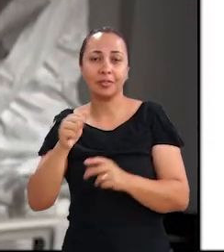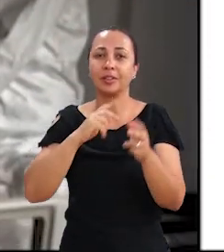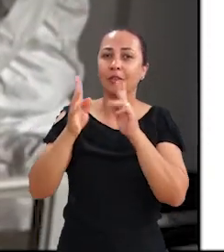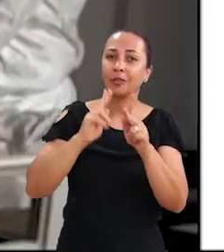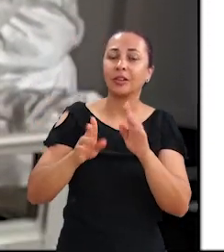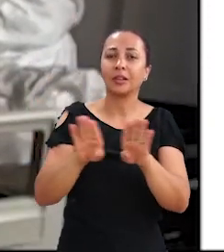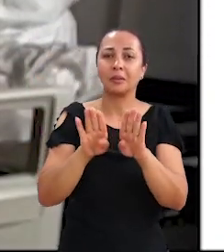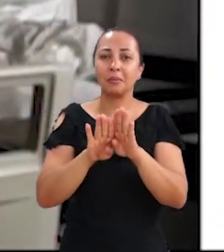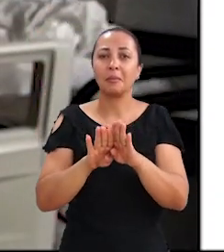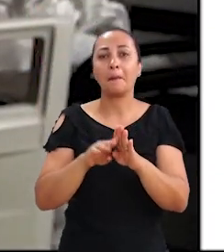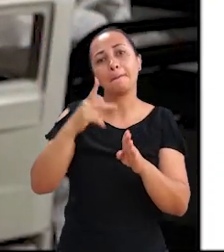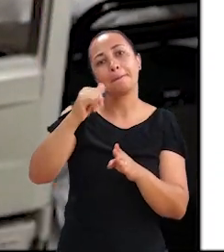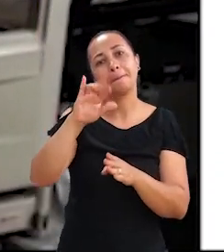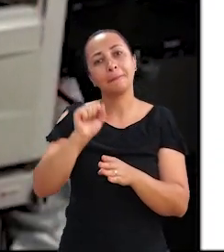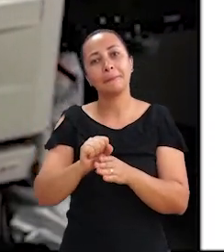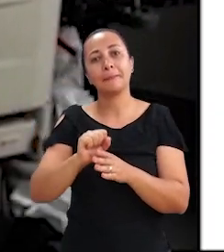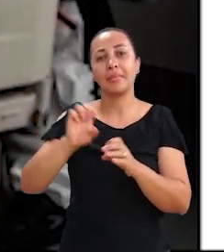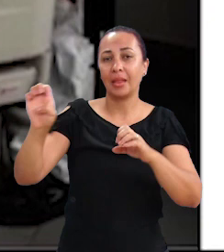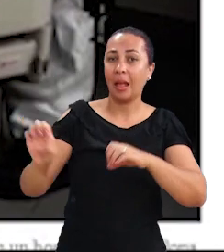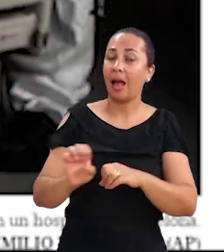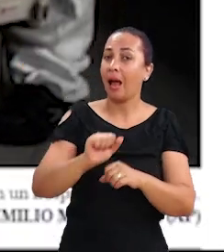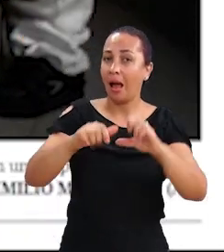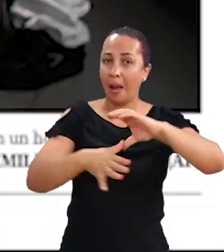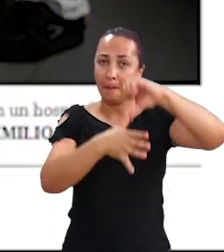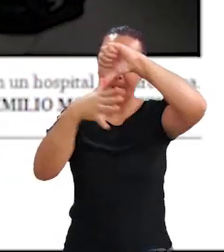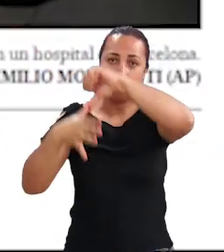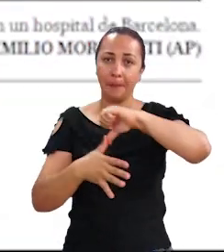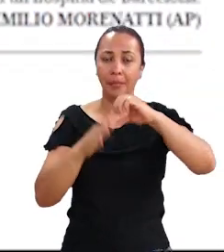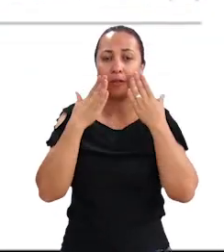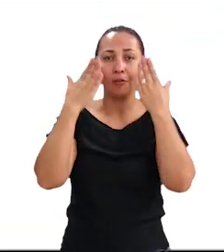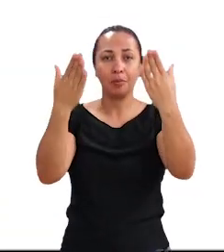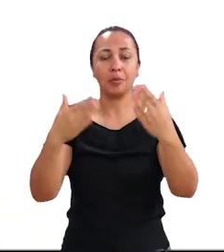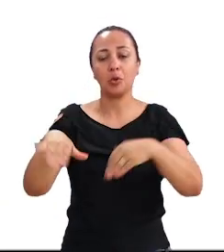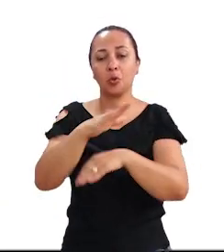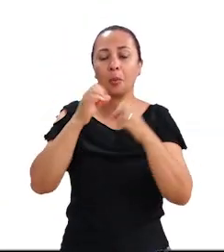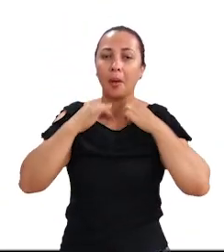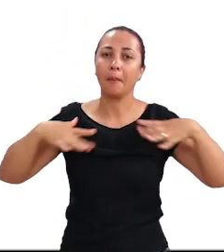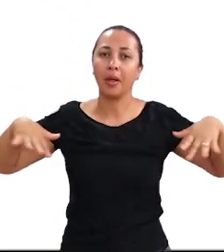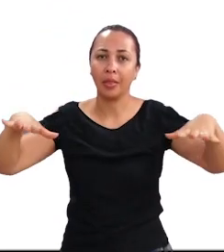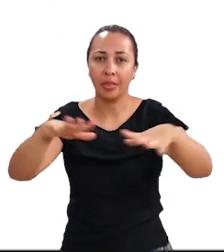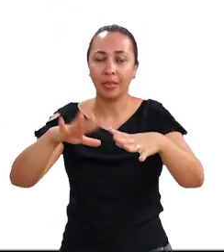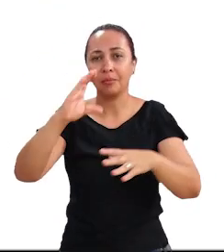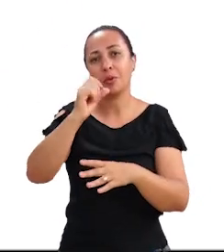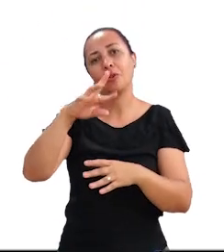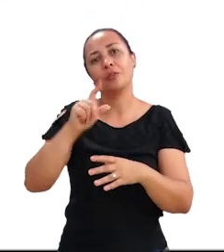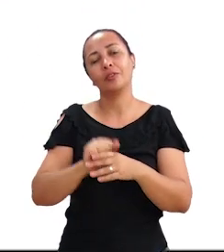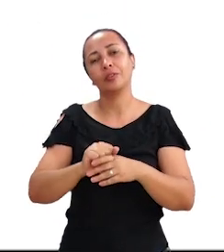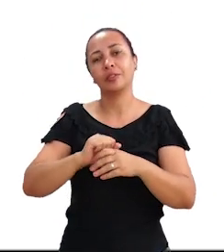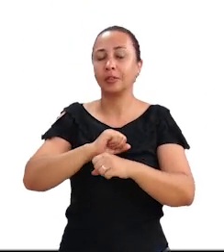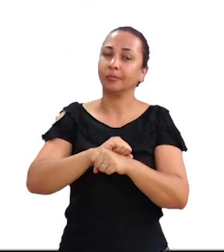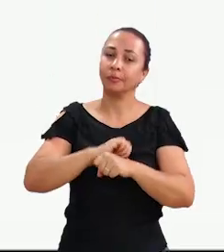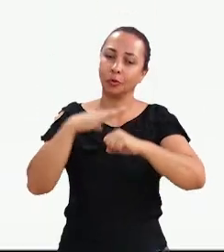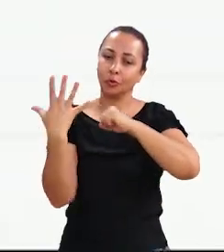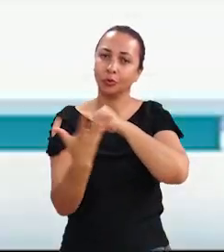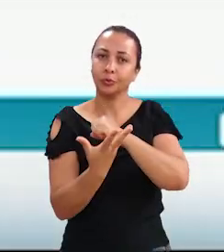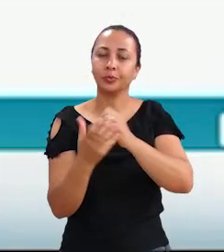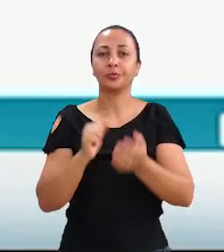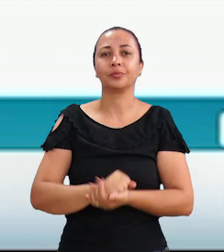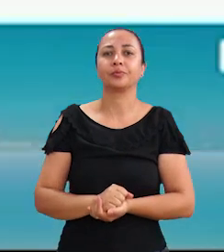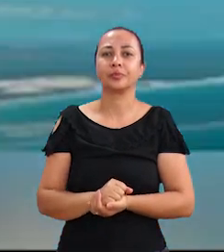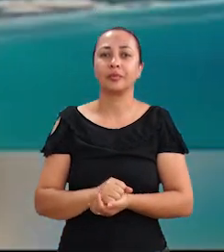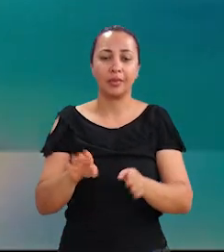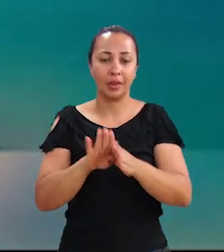pelo jornal É o País América, precisamente sobre o enfrentamento à pandemia de Covid-19 nos últimos anos, e